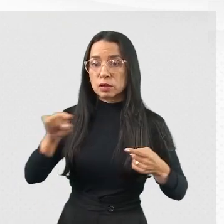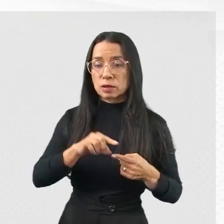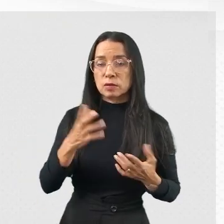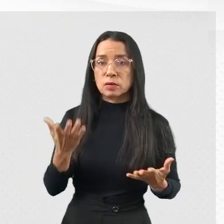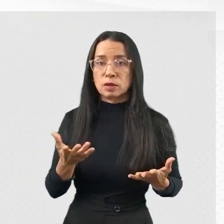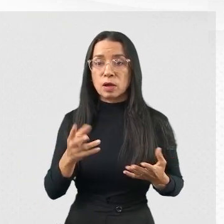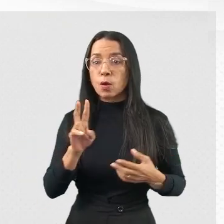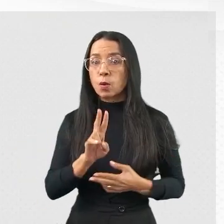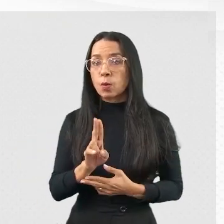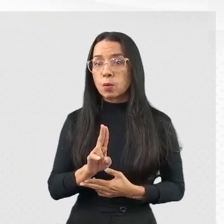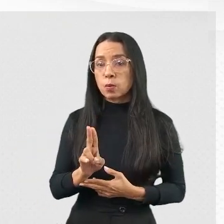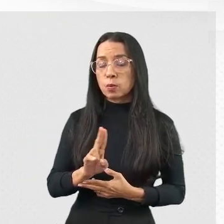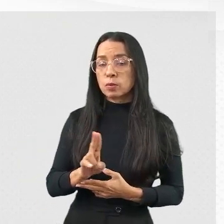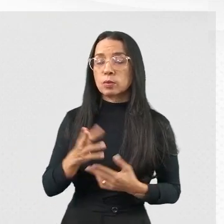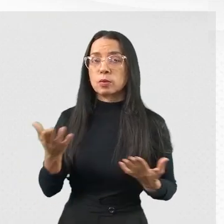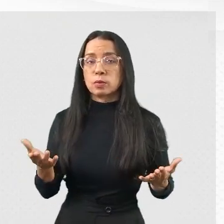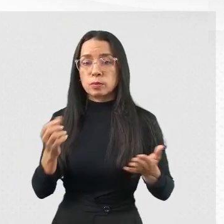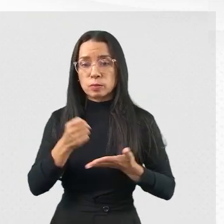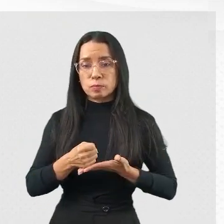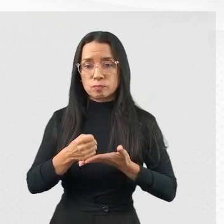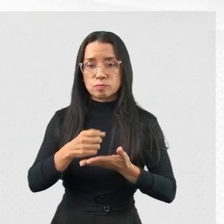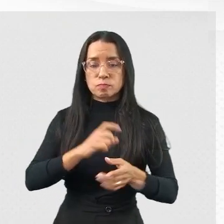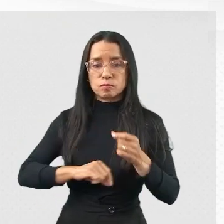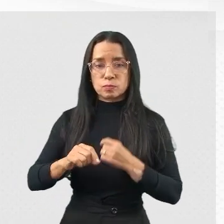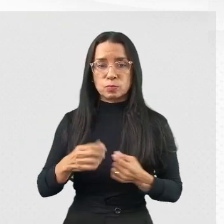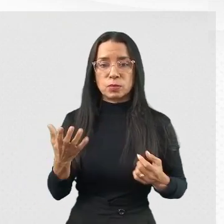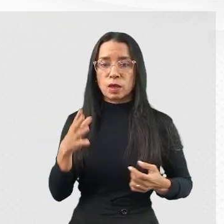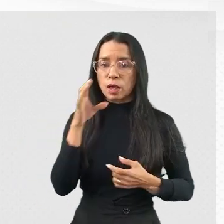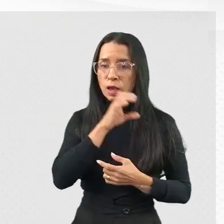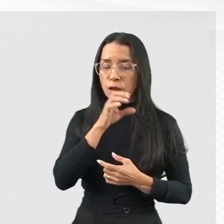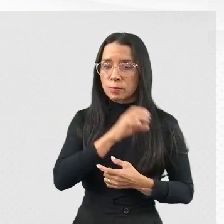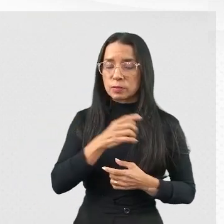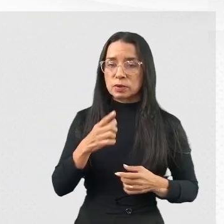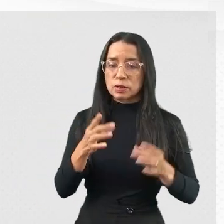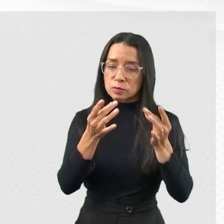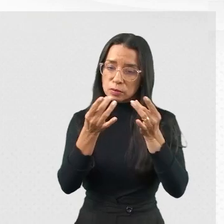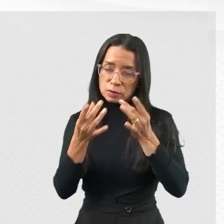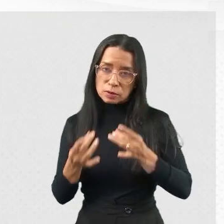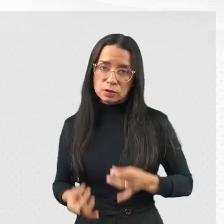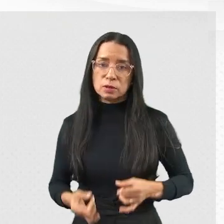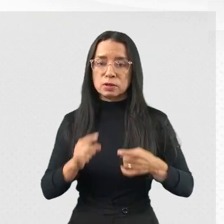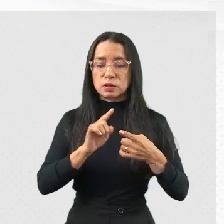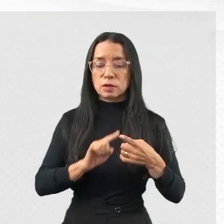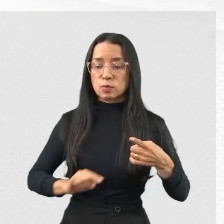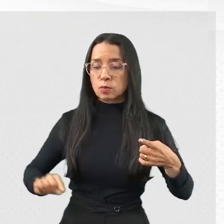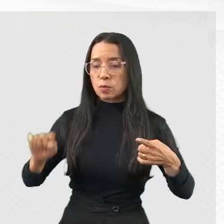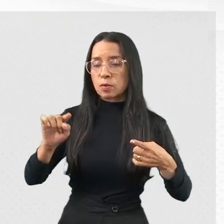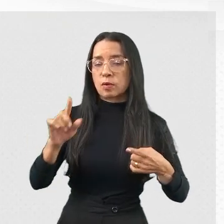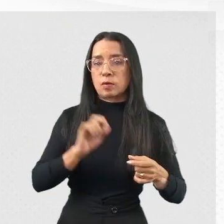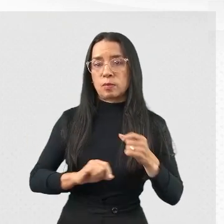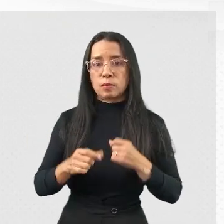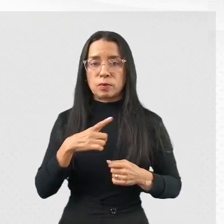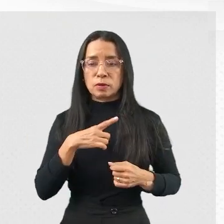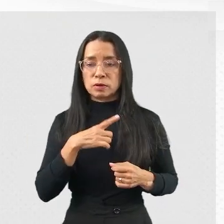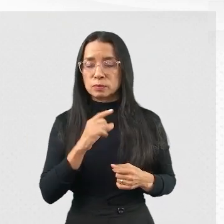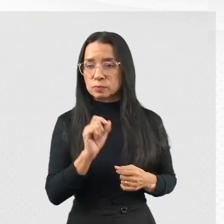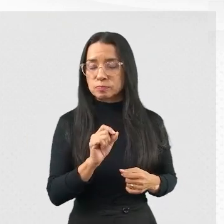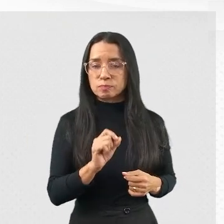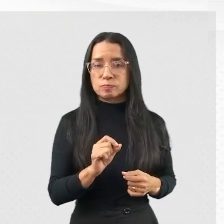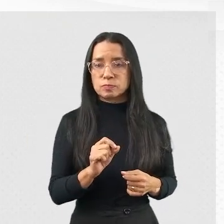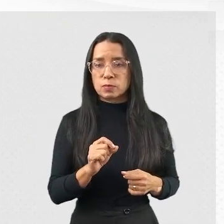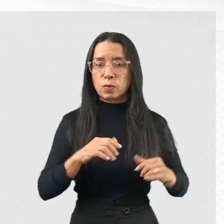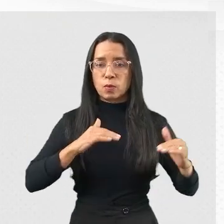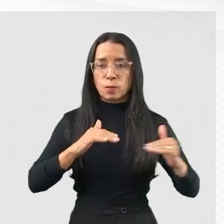ajuda muito. É a rapidez com que descreve um ângulo. Então para isso tem que ser